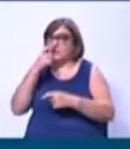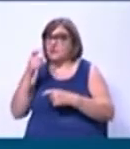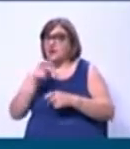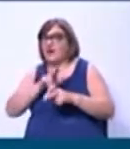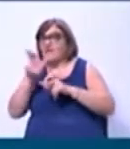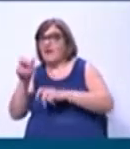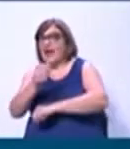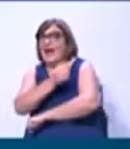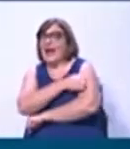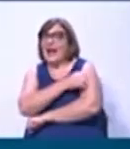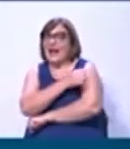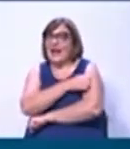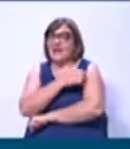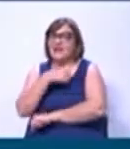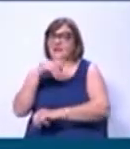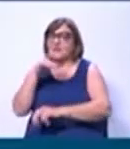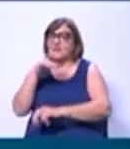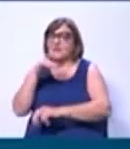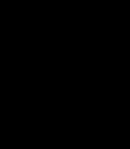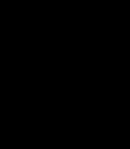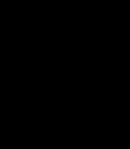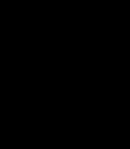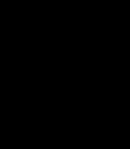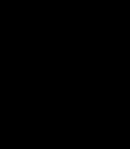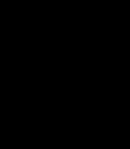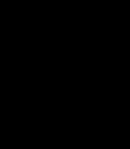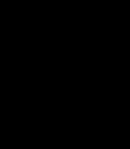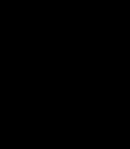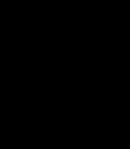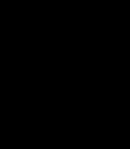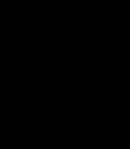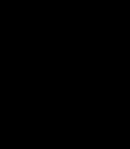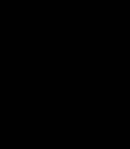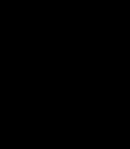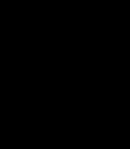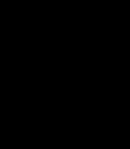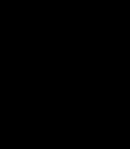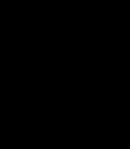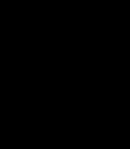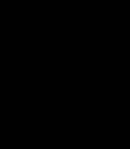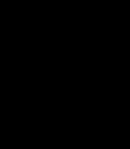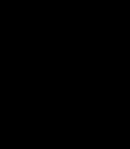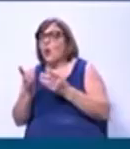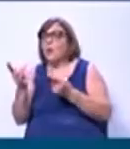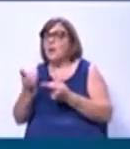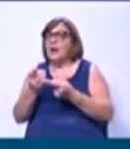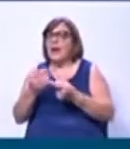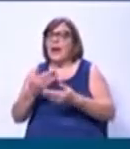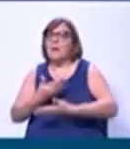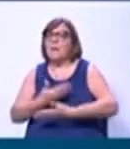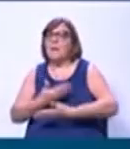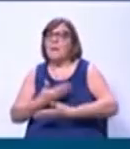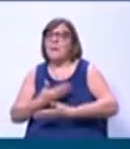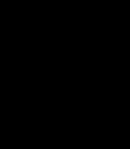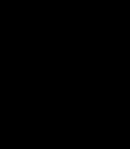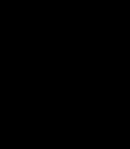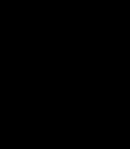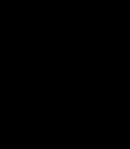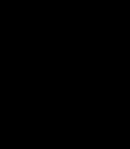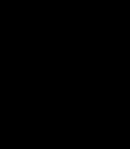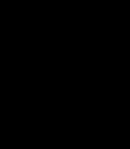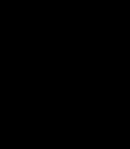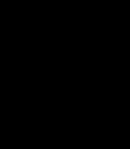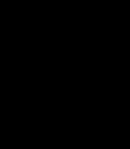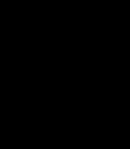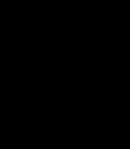a casa, não sei exatamente o termo, mas que ajudam naqueles processos todos para forçar o bebê a dormir. Eu também queria saber a sua opinião acerca